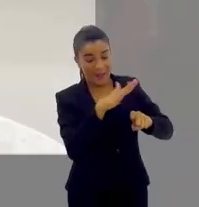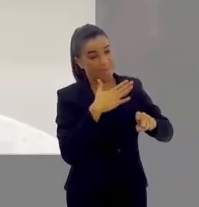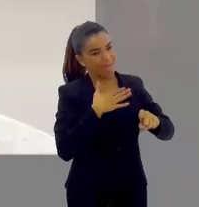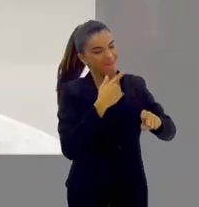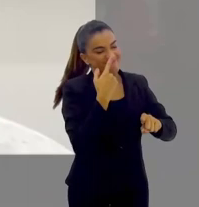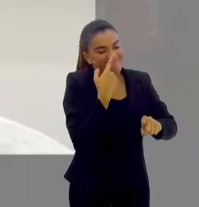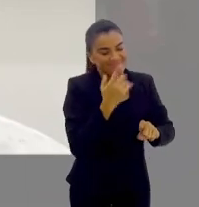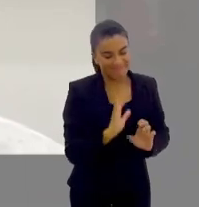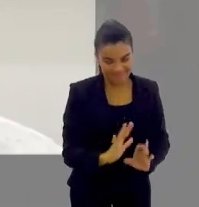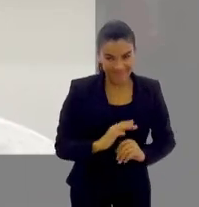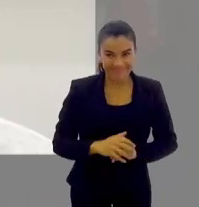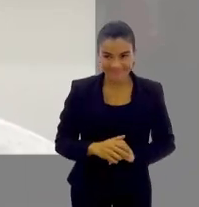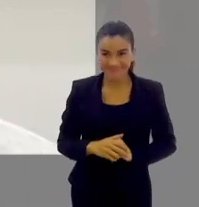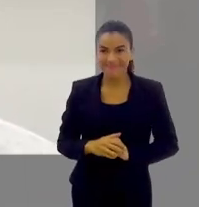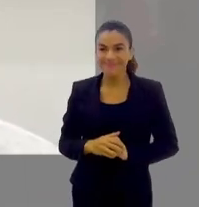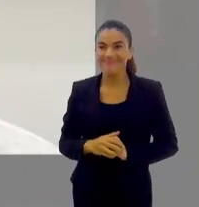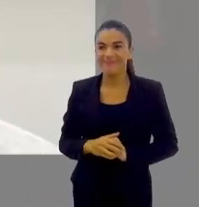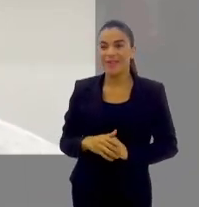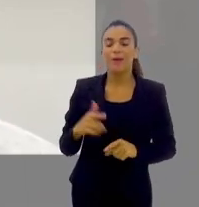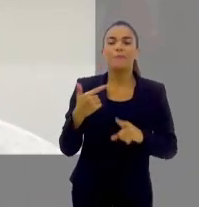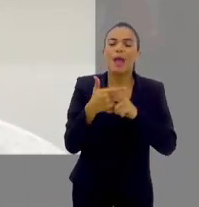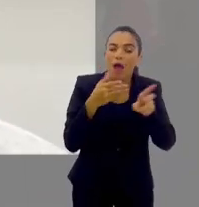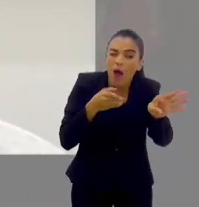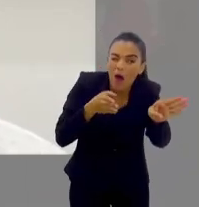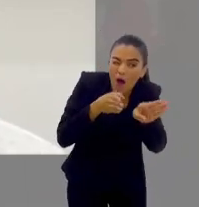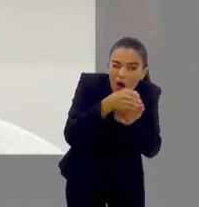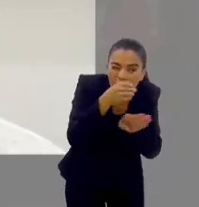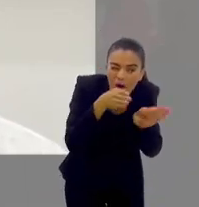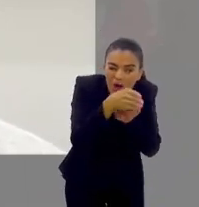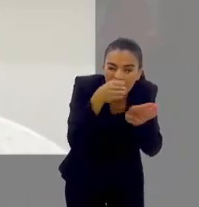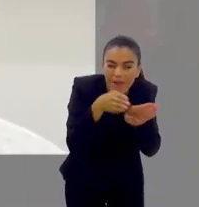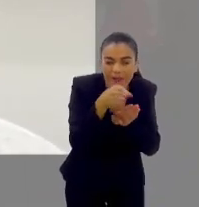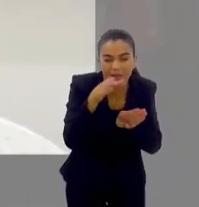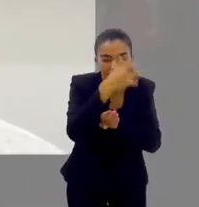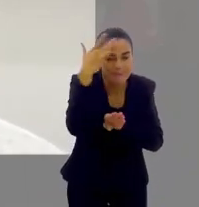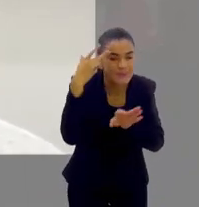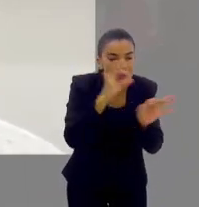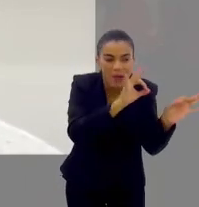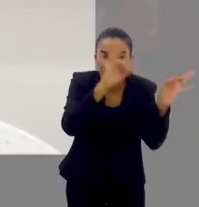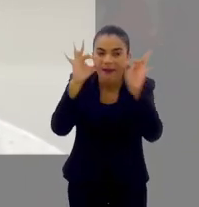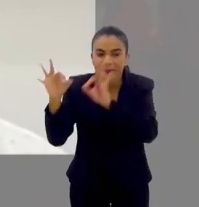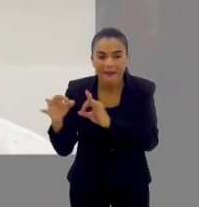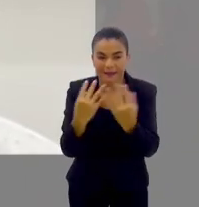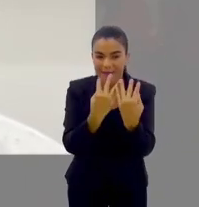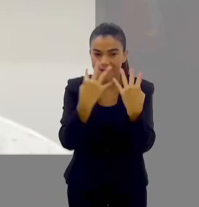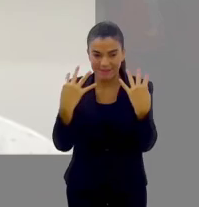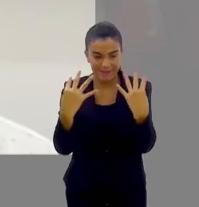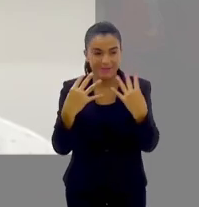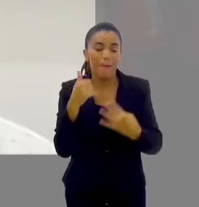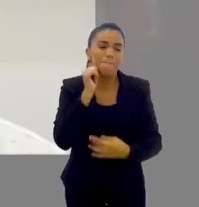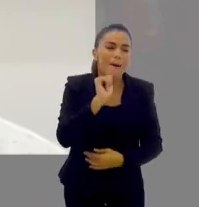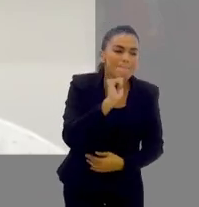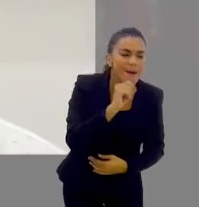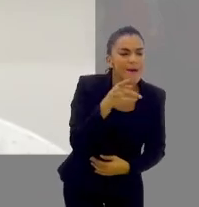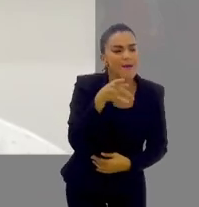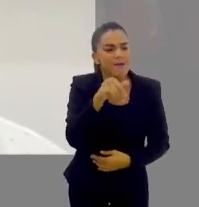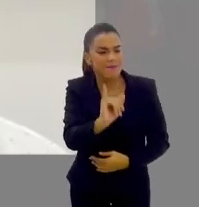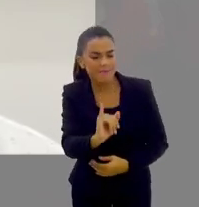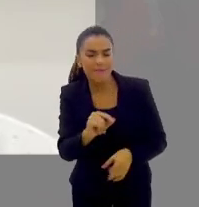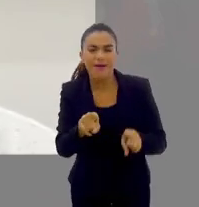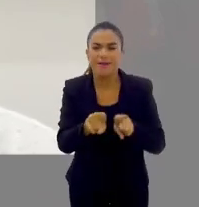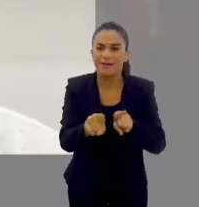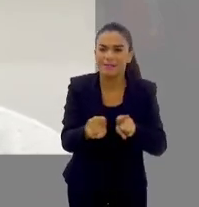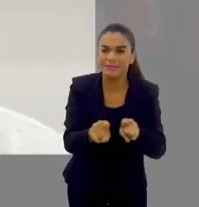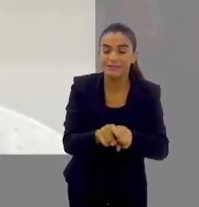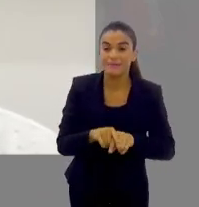da pediatria para que a gente possa orientar bastante quem nos assiste, especialmente mamães e